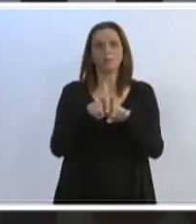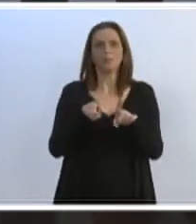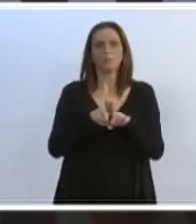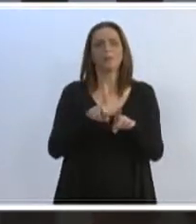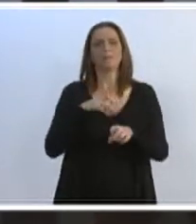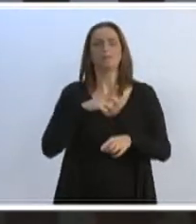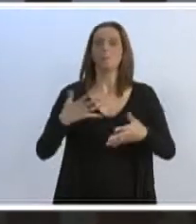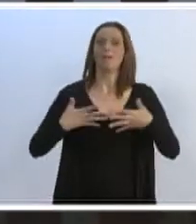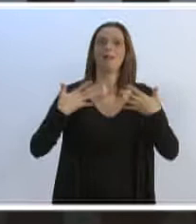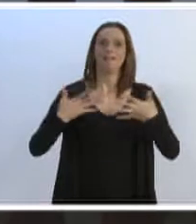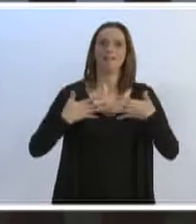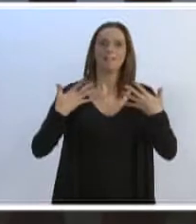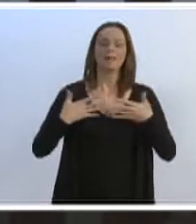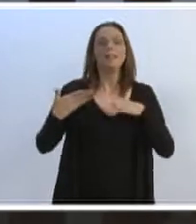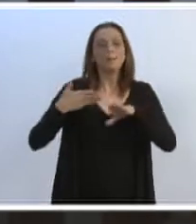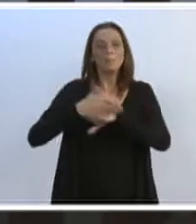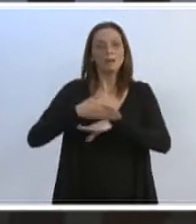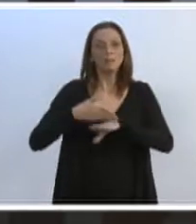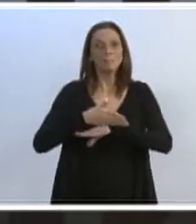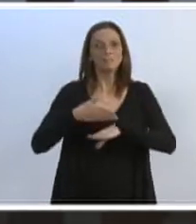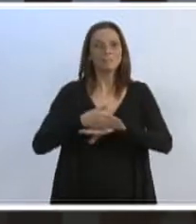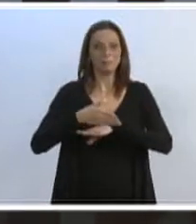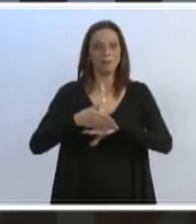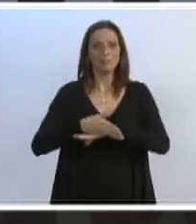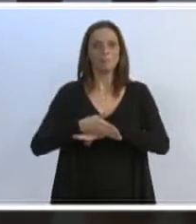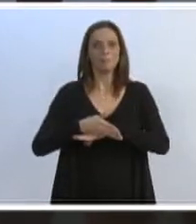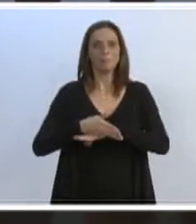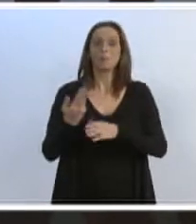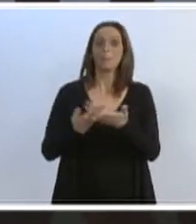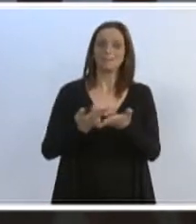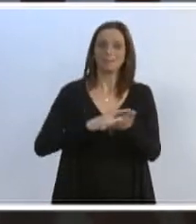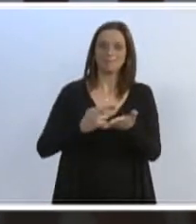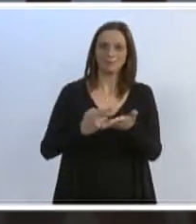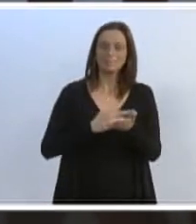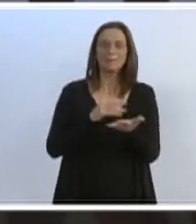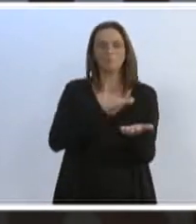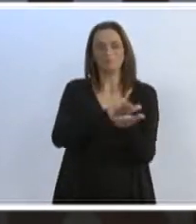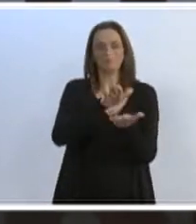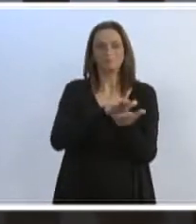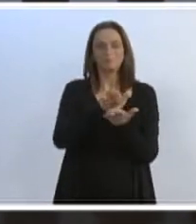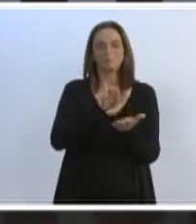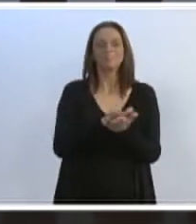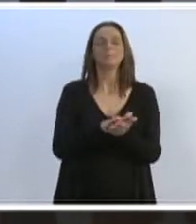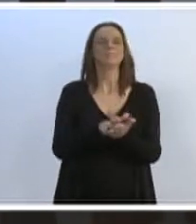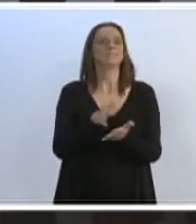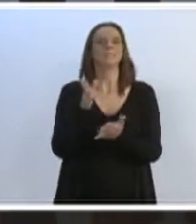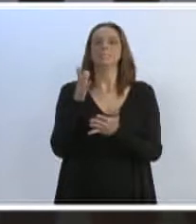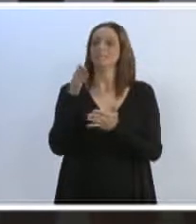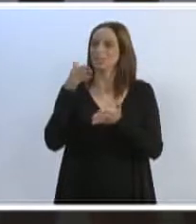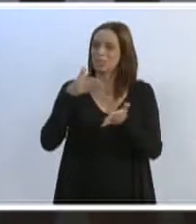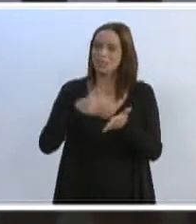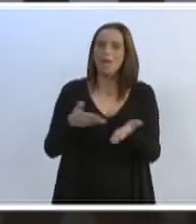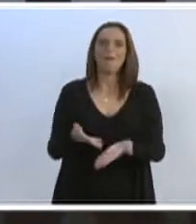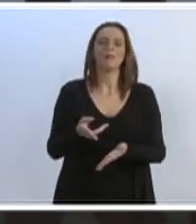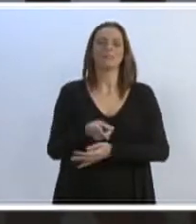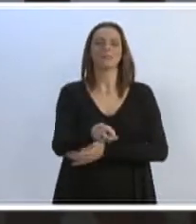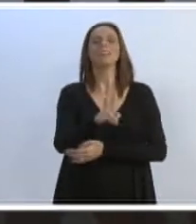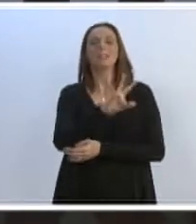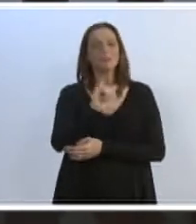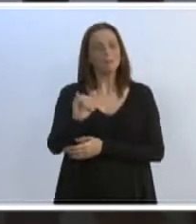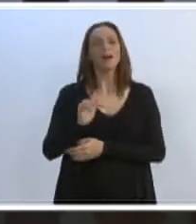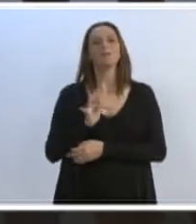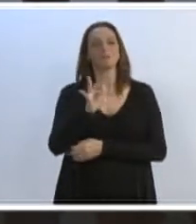está vinculado ao curso de História. Nós estamos atualmente com uma coluna na revista que se chama Entrevistas,